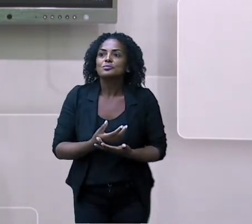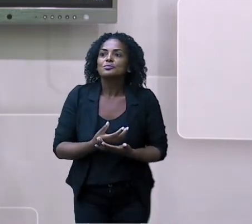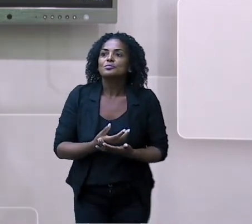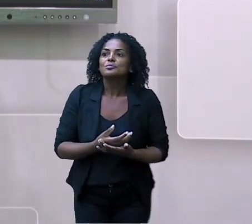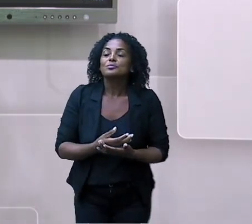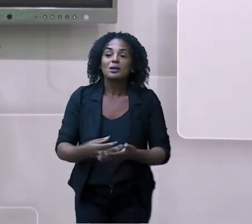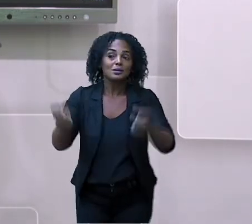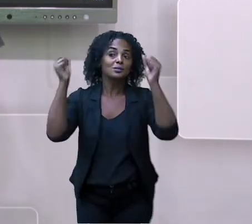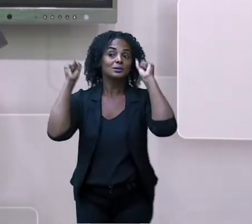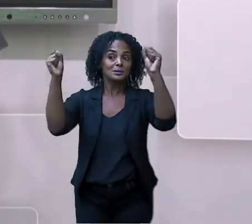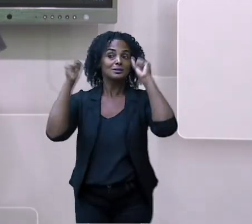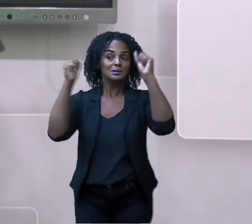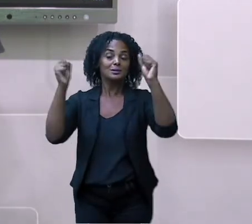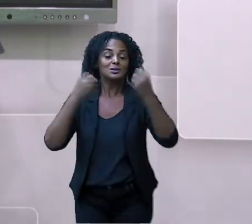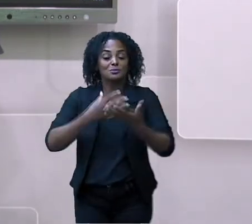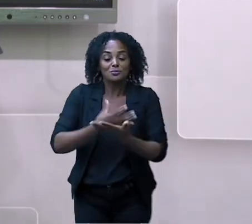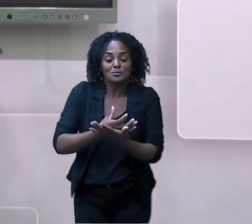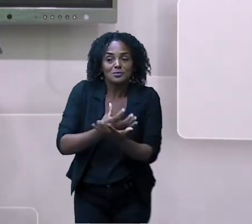Good job.